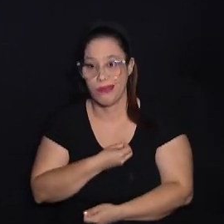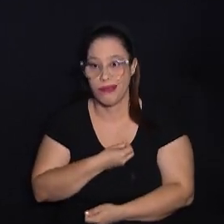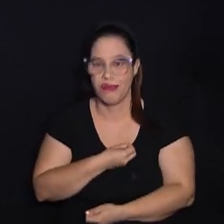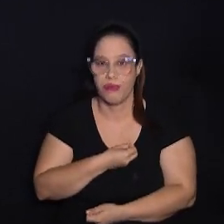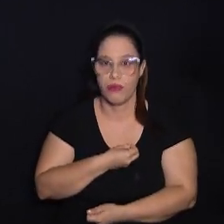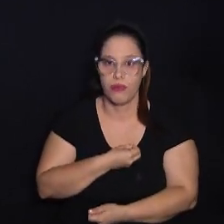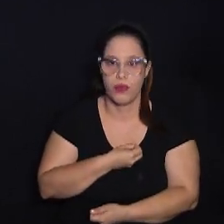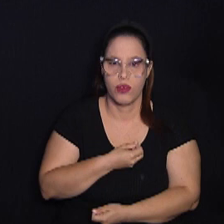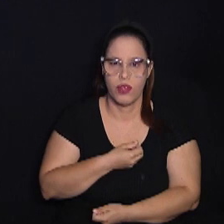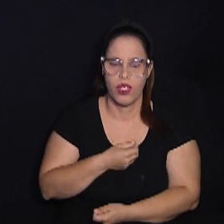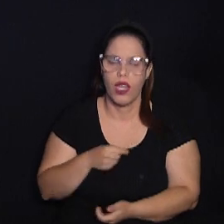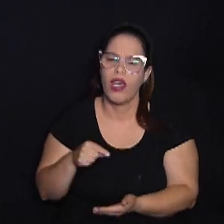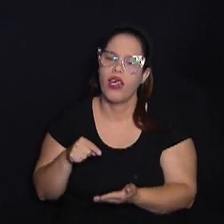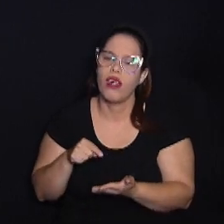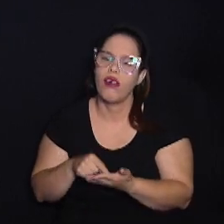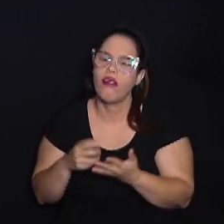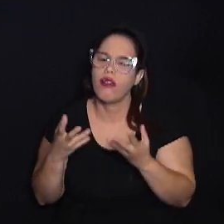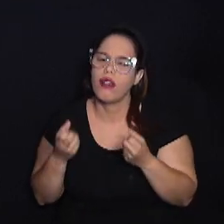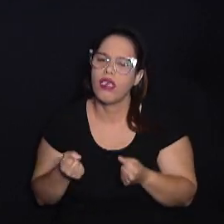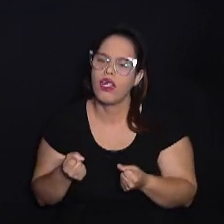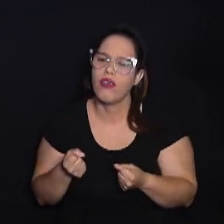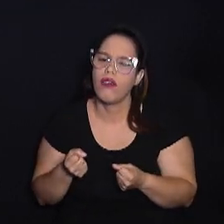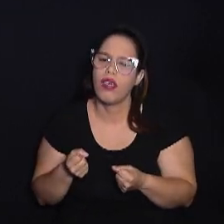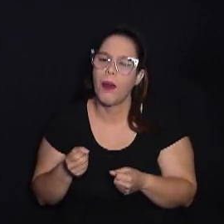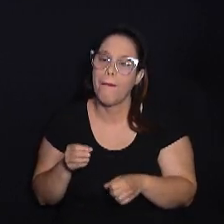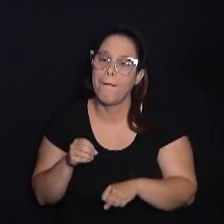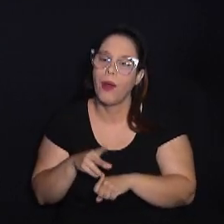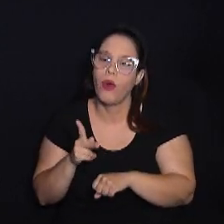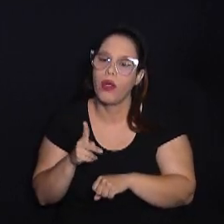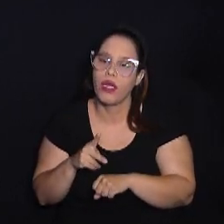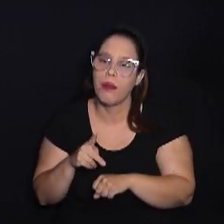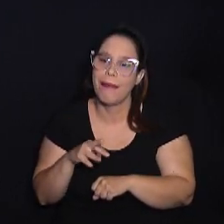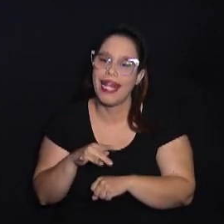Quem esteve na posse dessa gestão lá em Brasília,